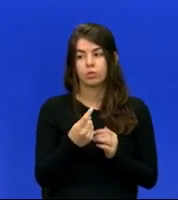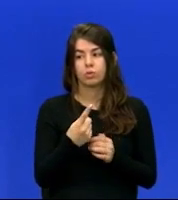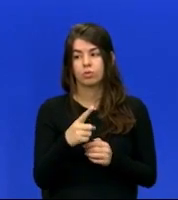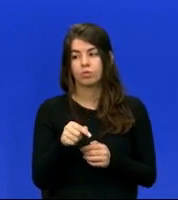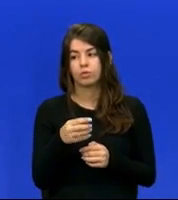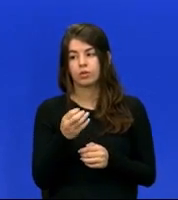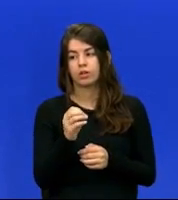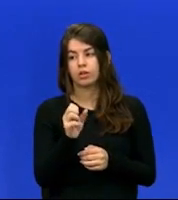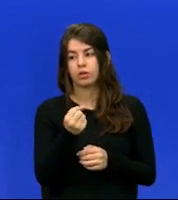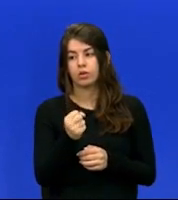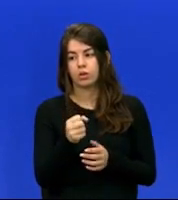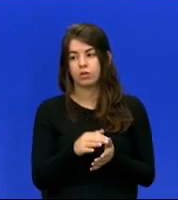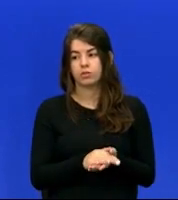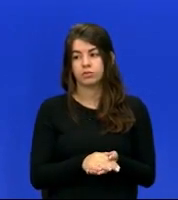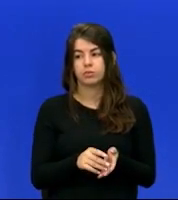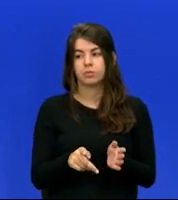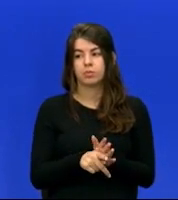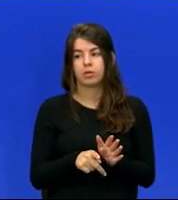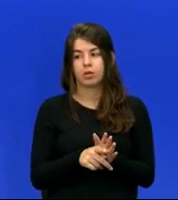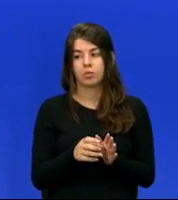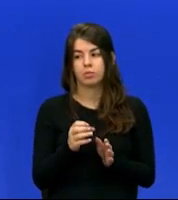área procurada, que esse é